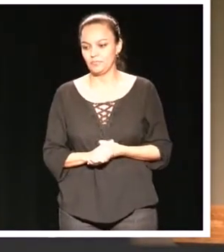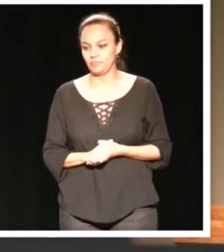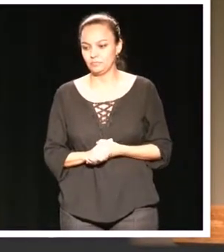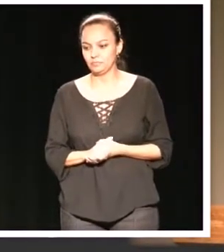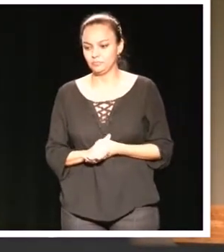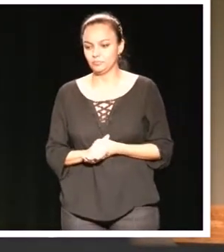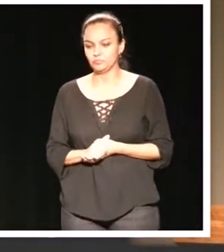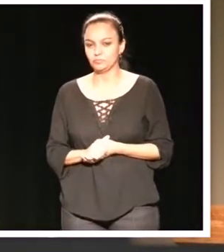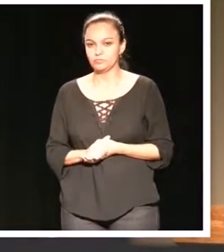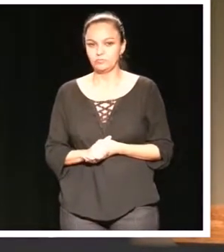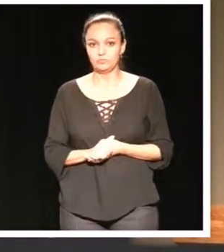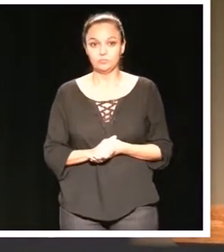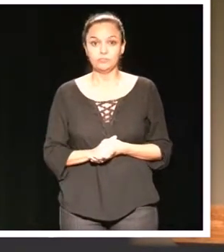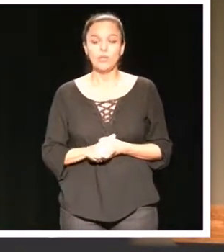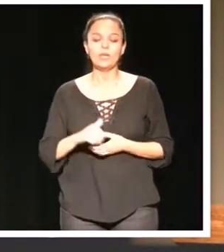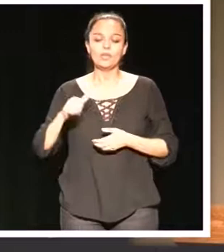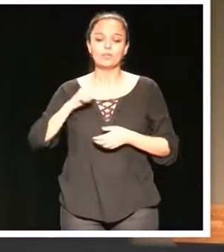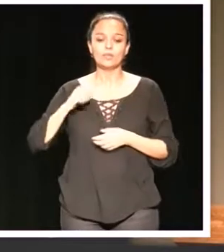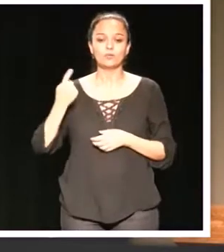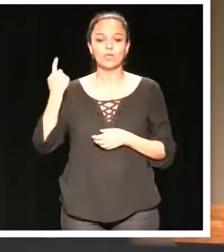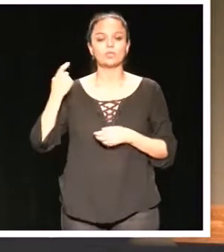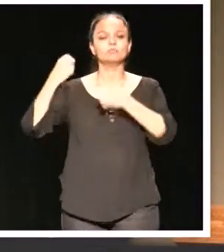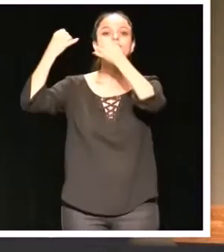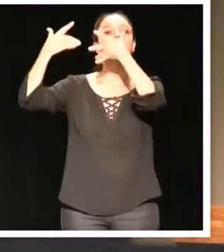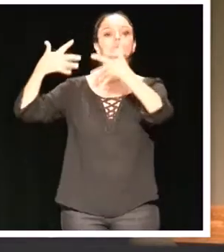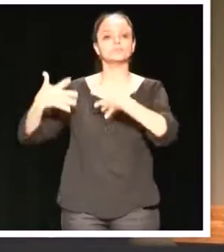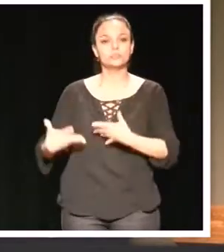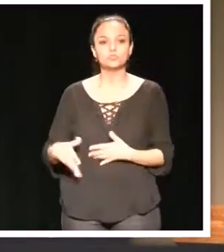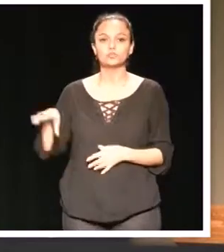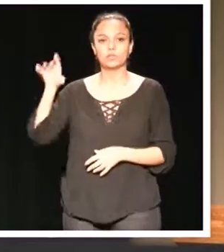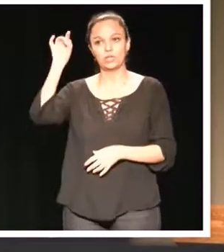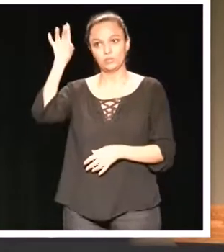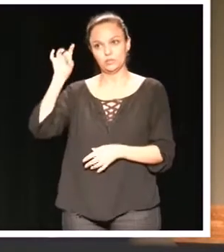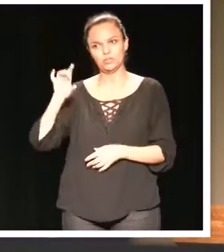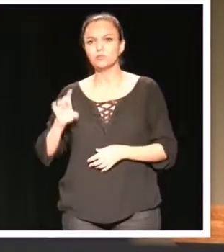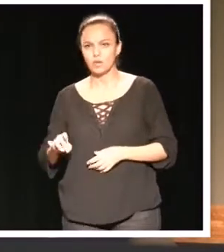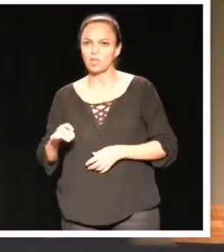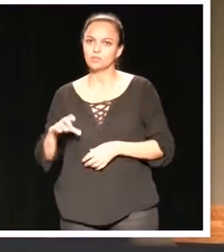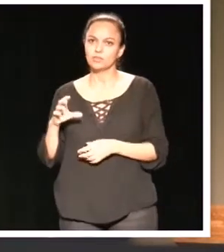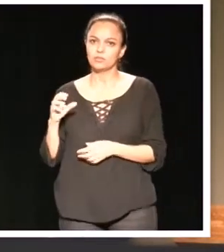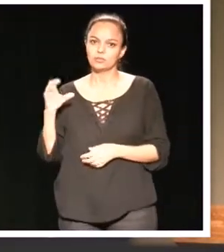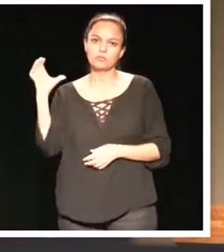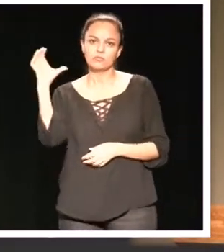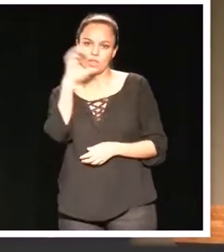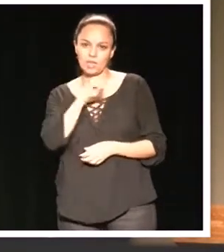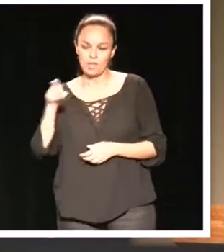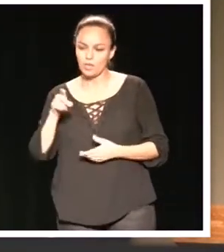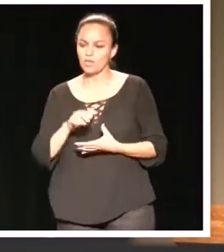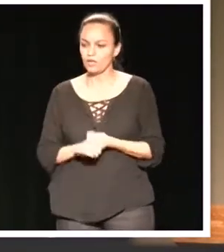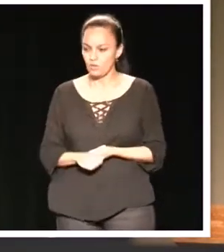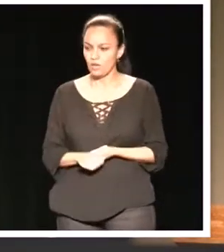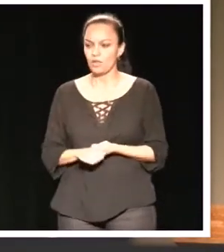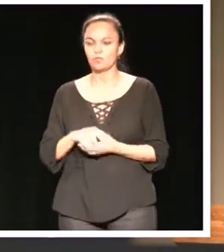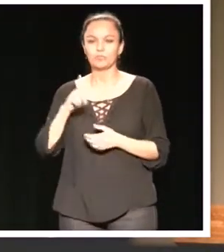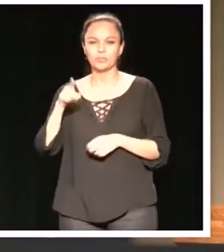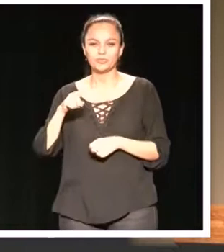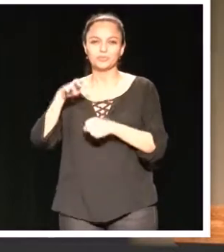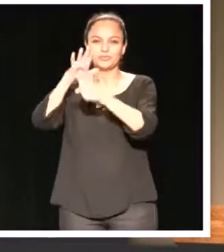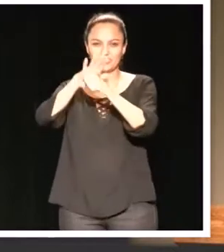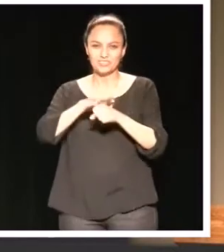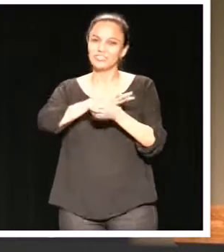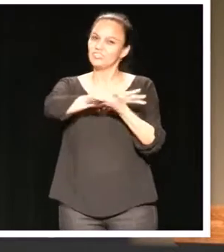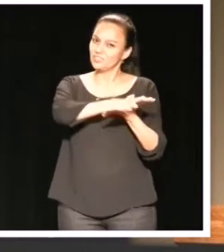Então, aqui tem umas definições, vou ler simplesmente, porque eu já comentei. Formatos de discriminação